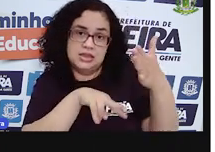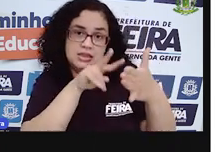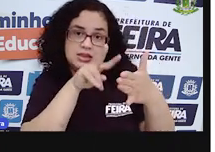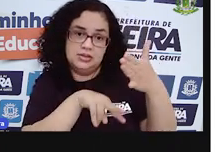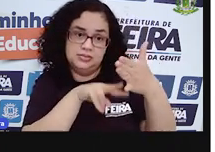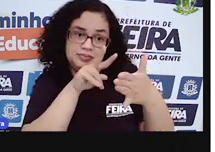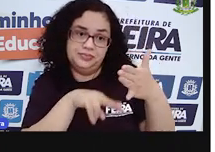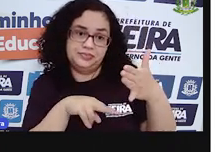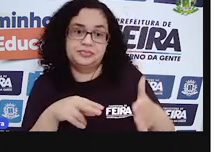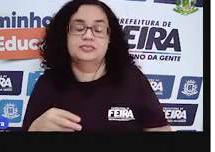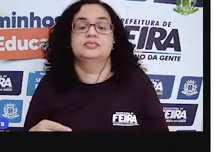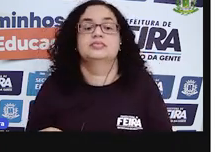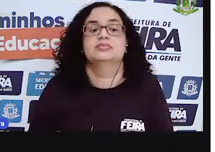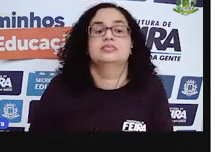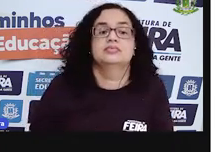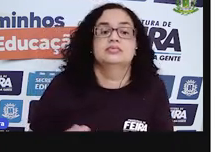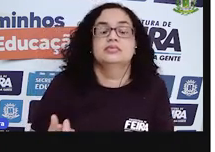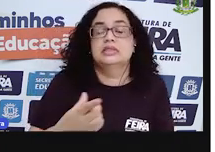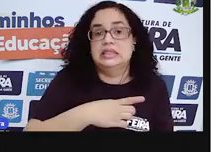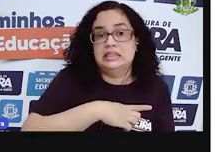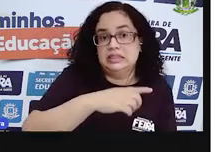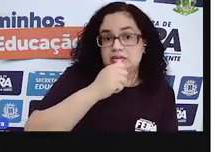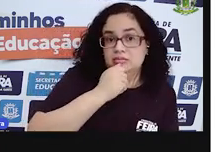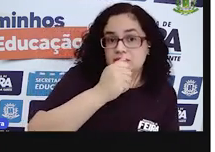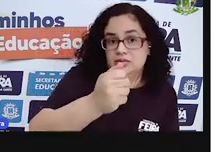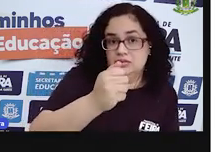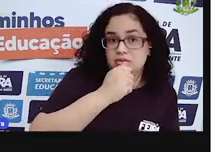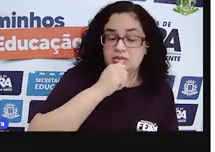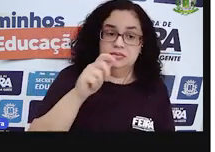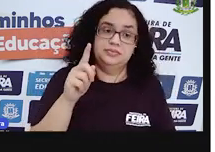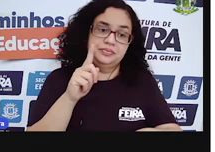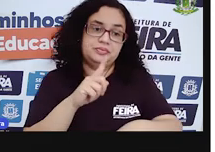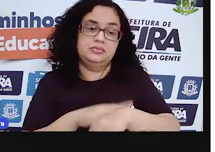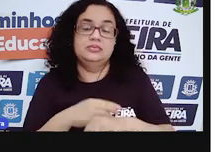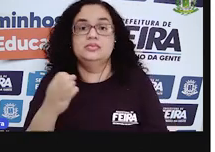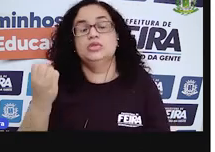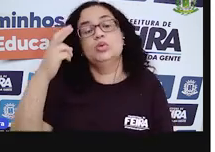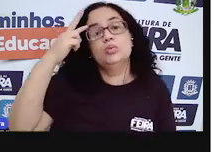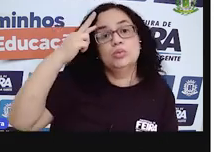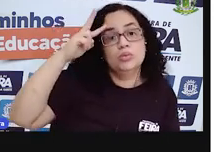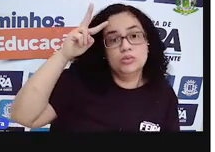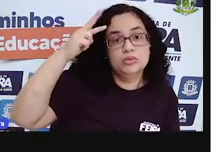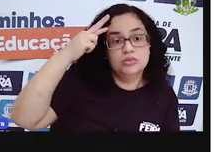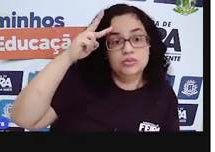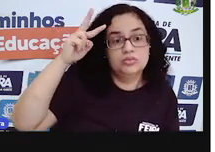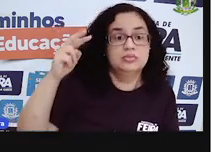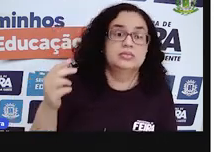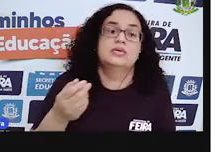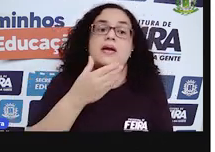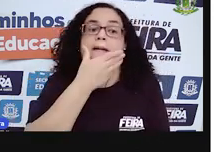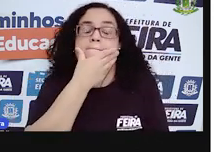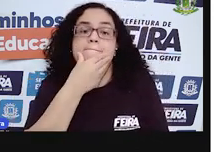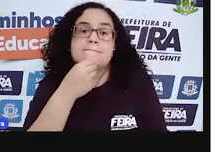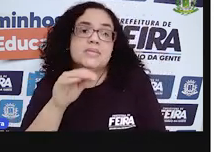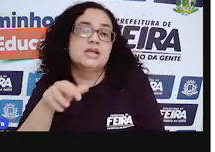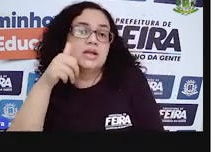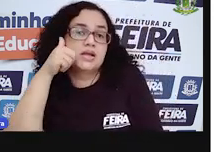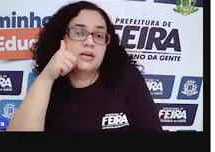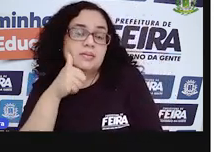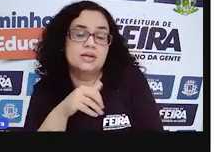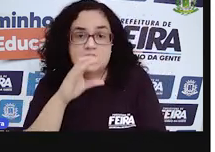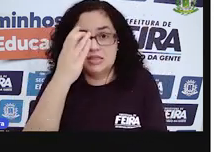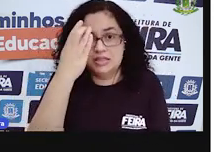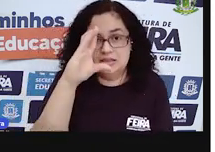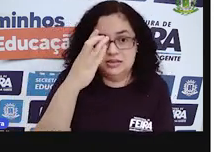lê tem a gente tem a entrevistas além do tempo que é uma história em quadrinho e meninas e mulheres